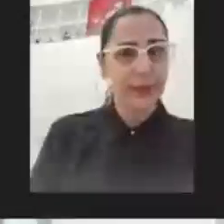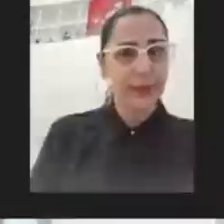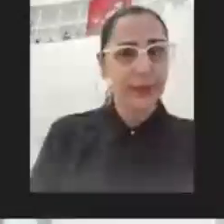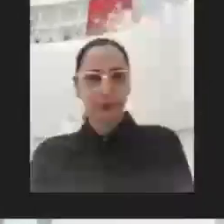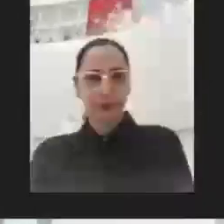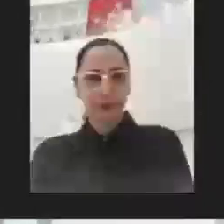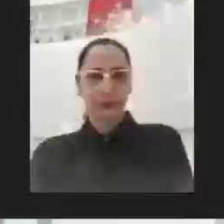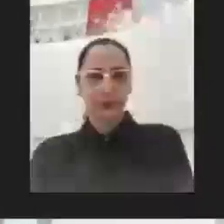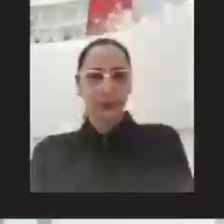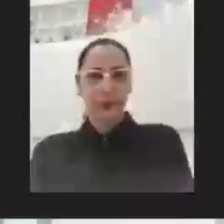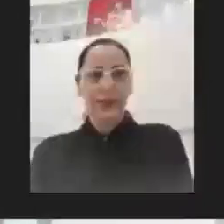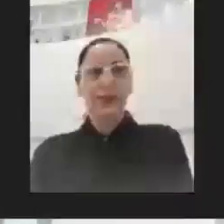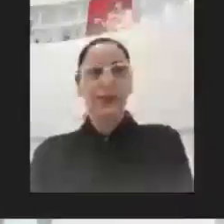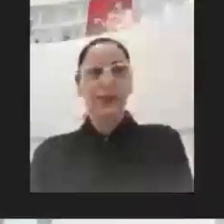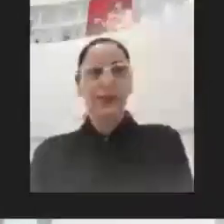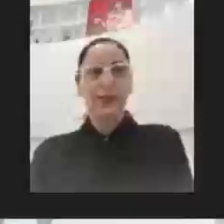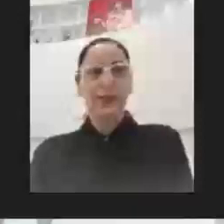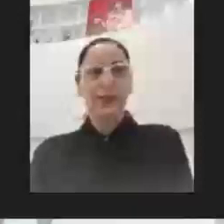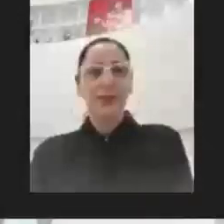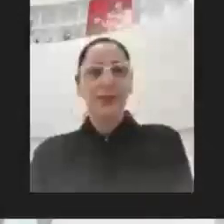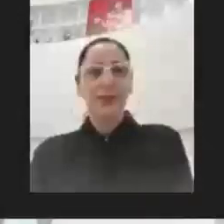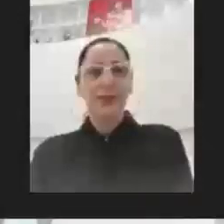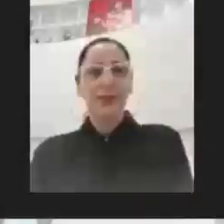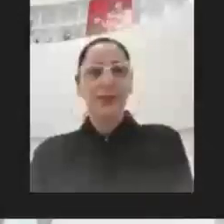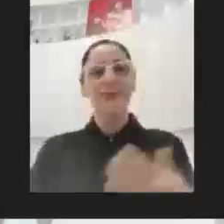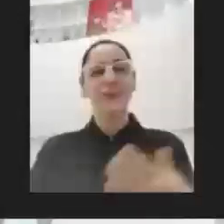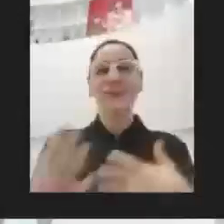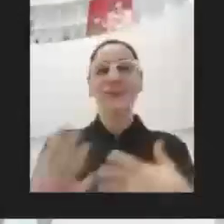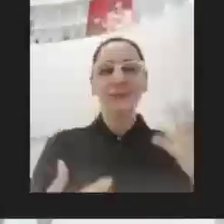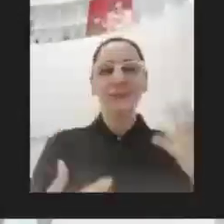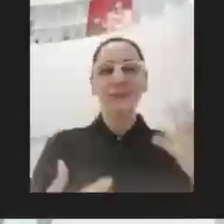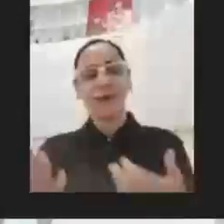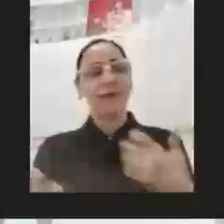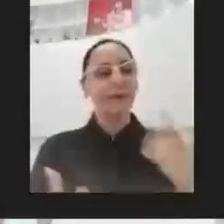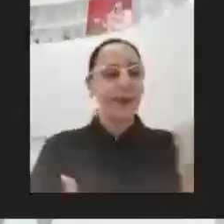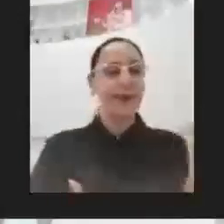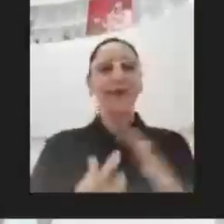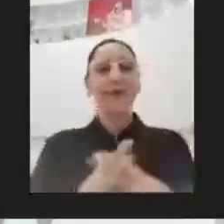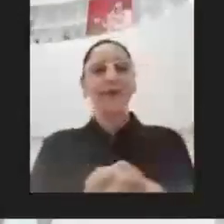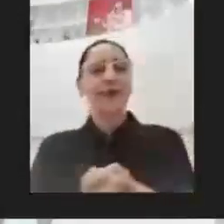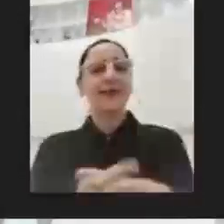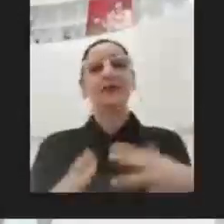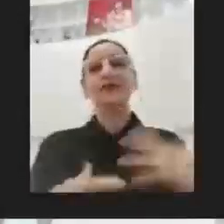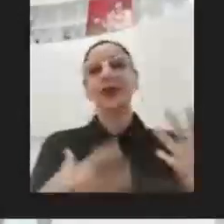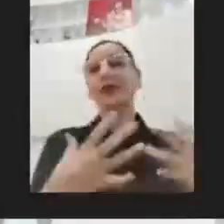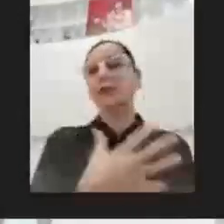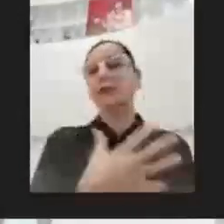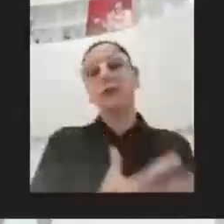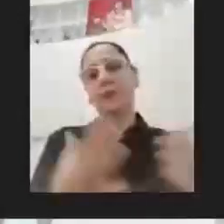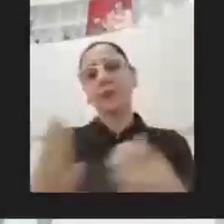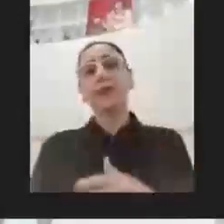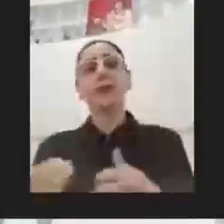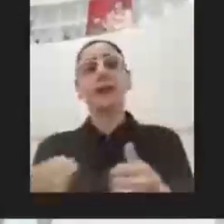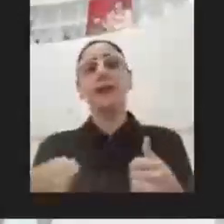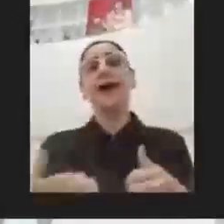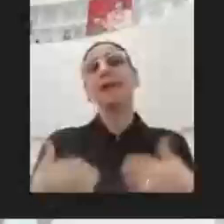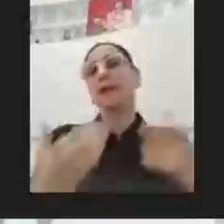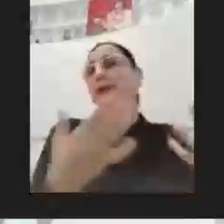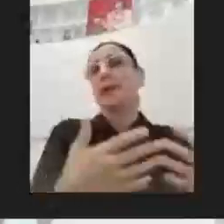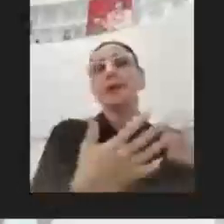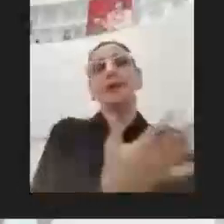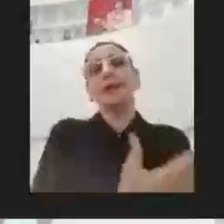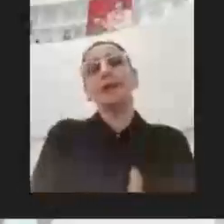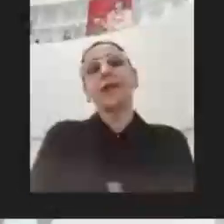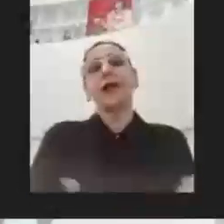de uma orientação. E o desmame também, né? Às vezes, nem sempre o bebê vai deixar ali por